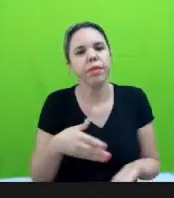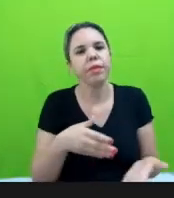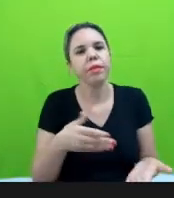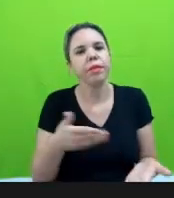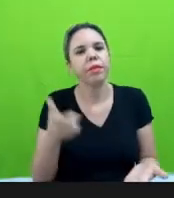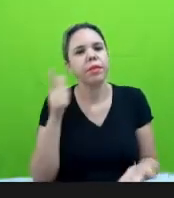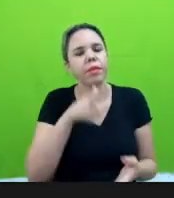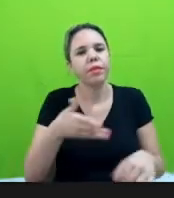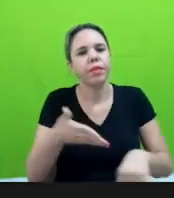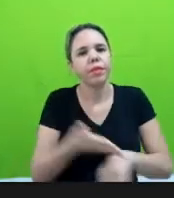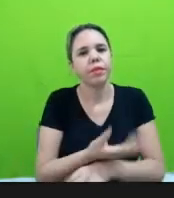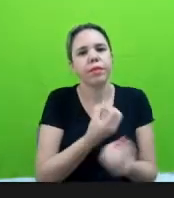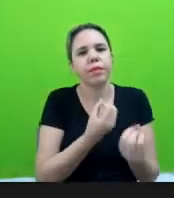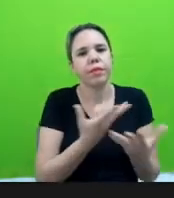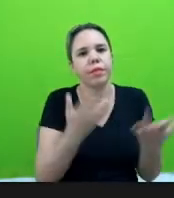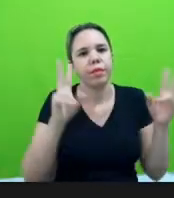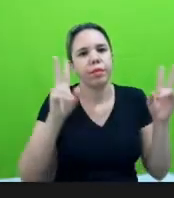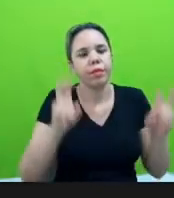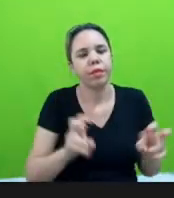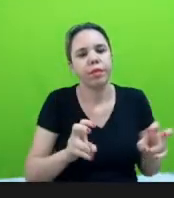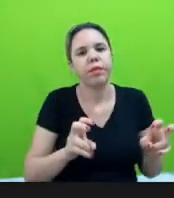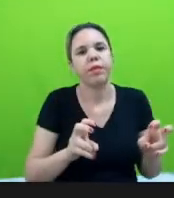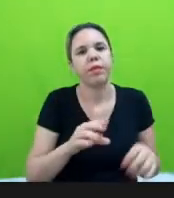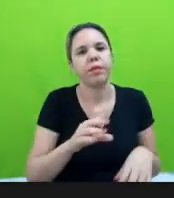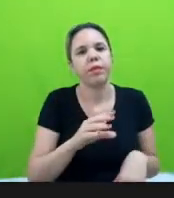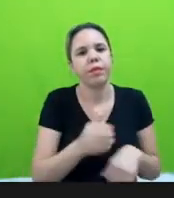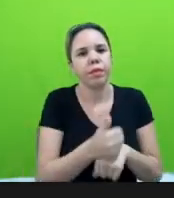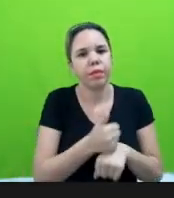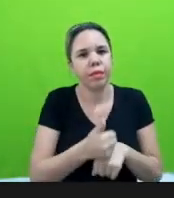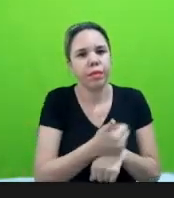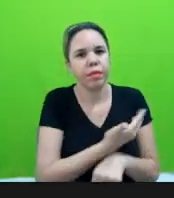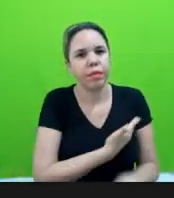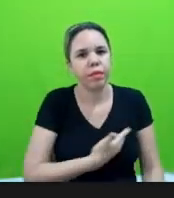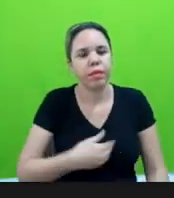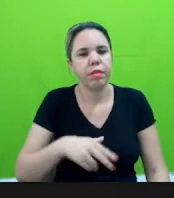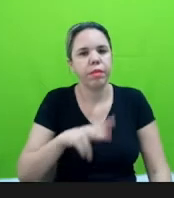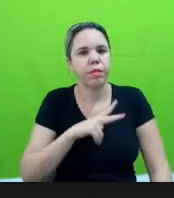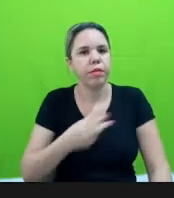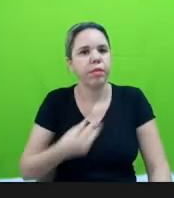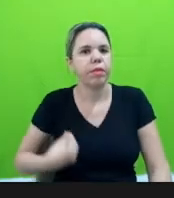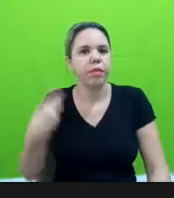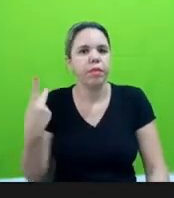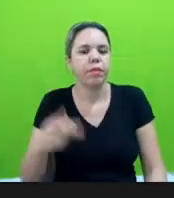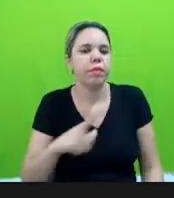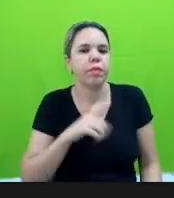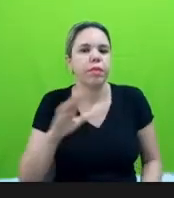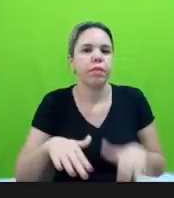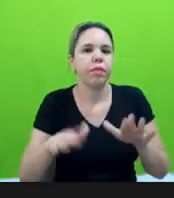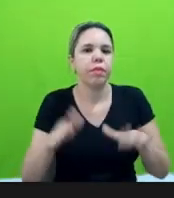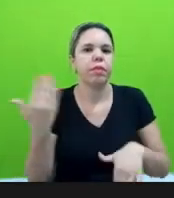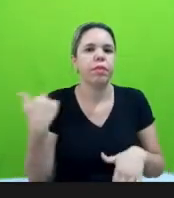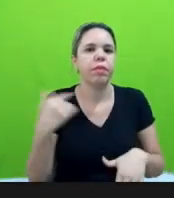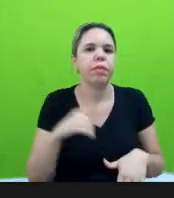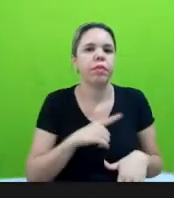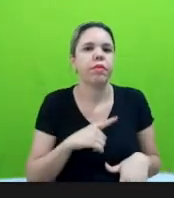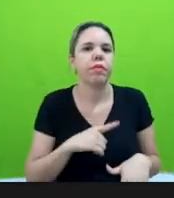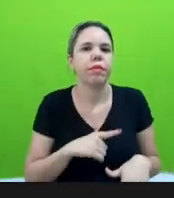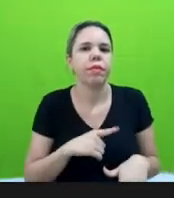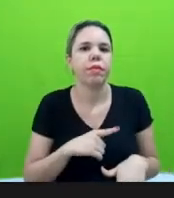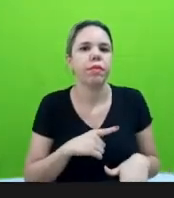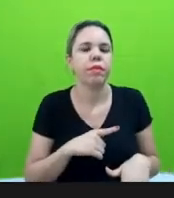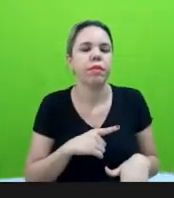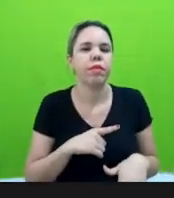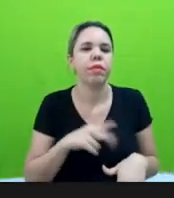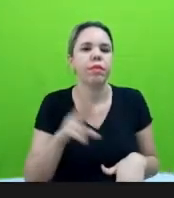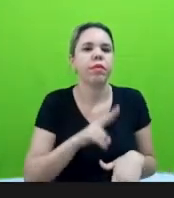informações relacionadas a agentes públicos, né, informações pessoais, né? A gente tinha, com o